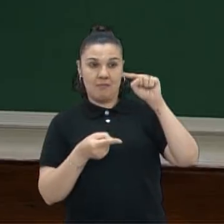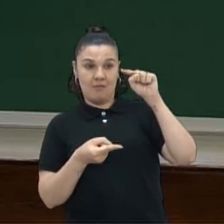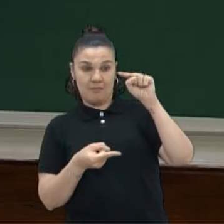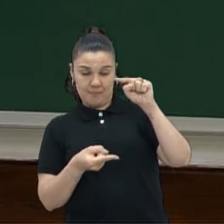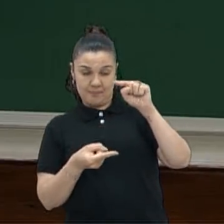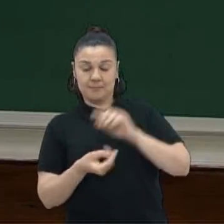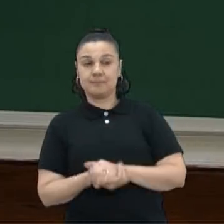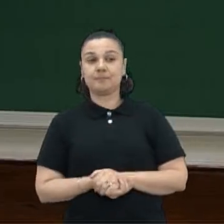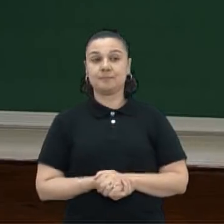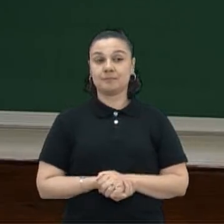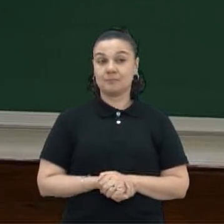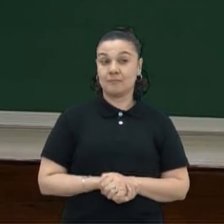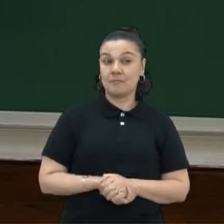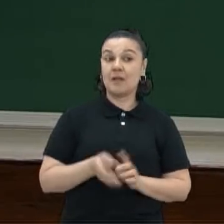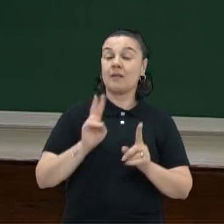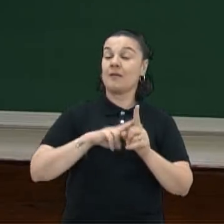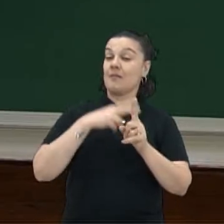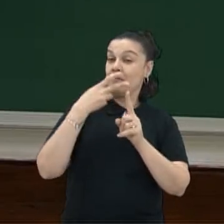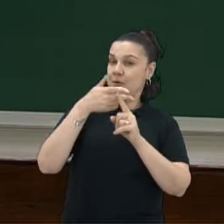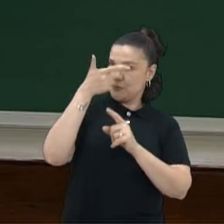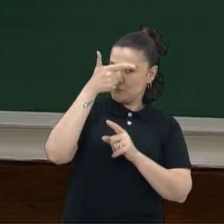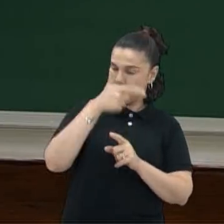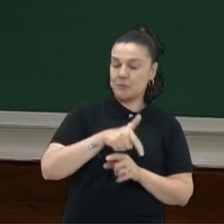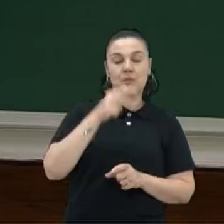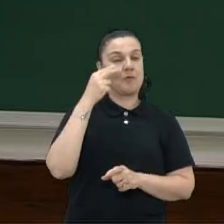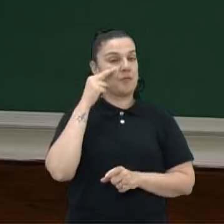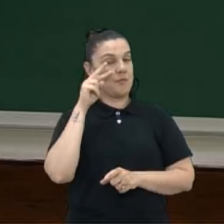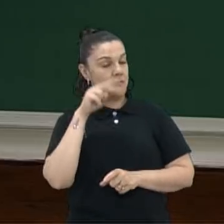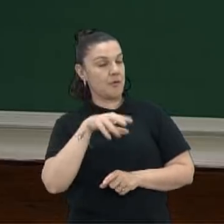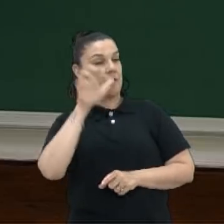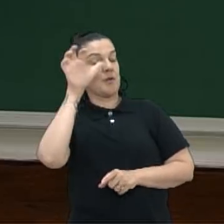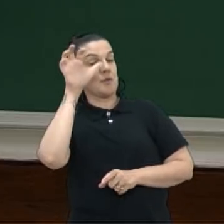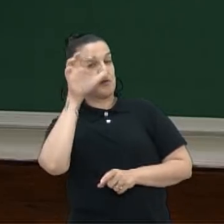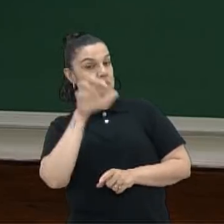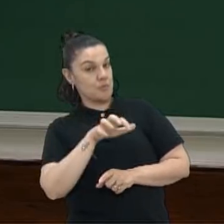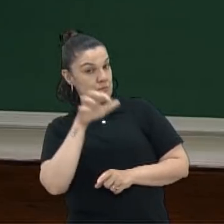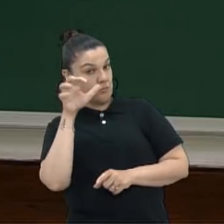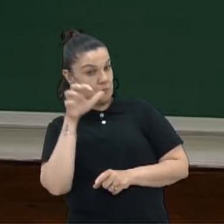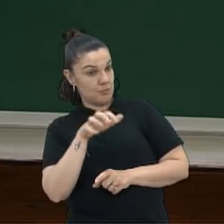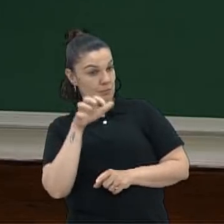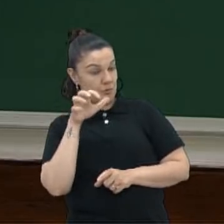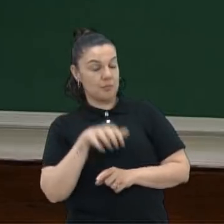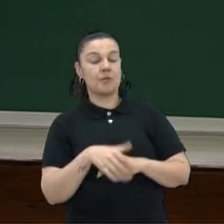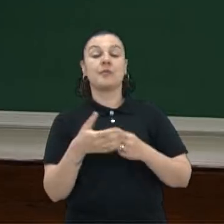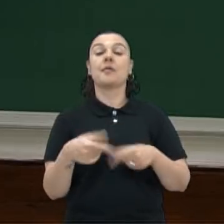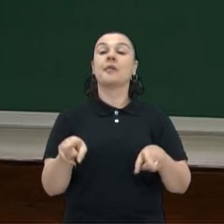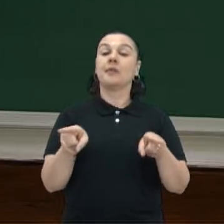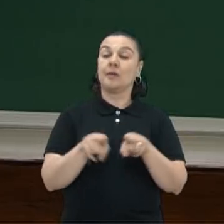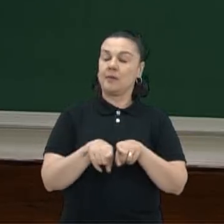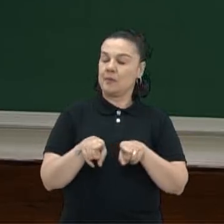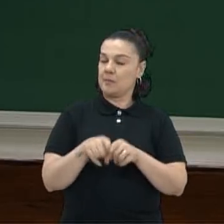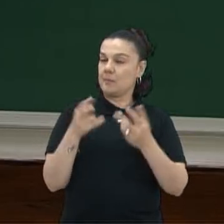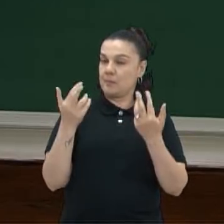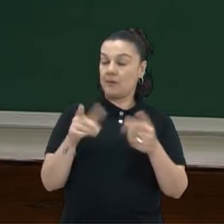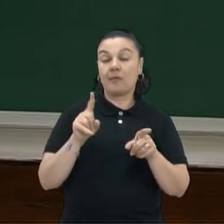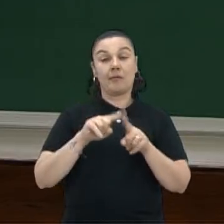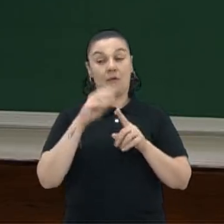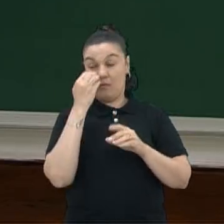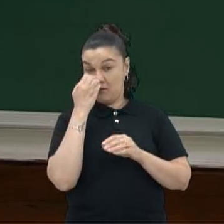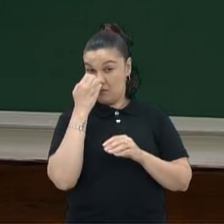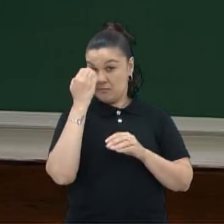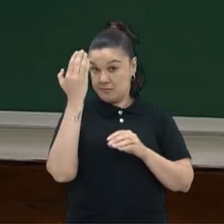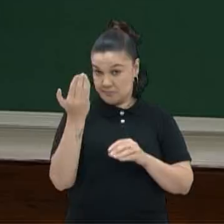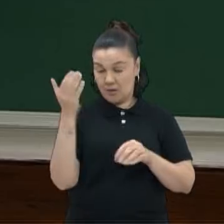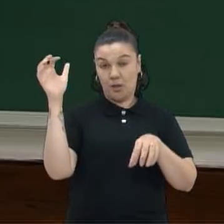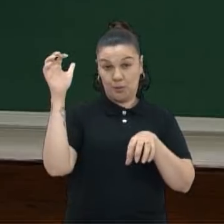espesso. Mais uma vez, a gente tem o evento da chuva aqui, que é um dos agentes